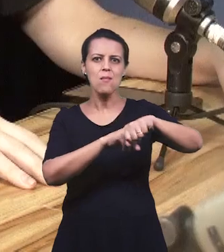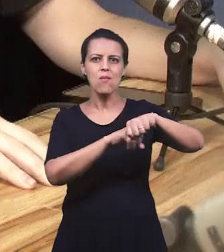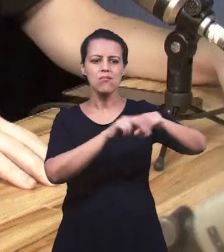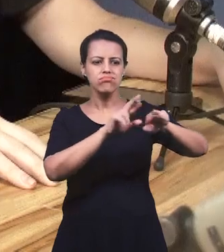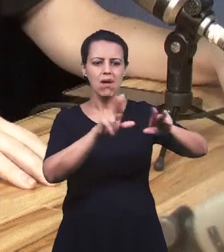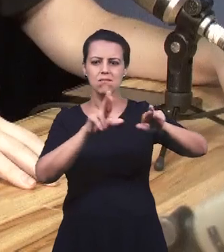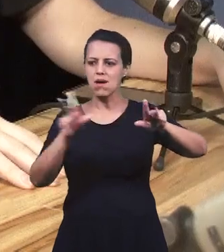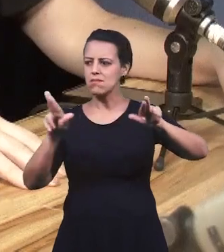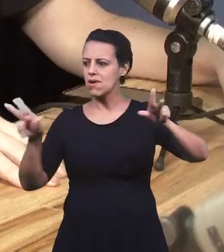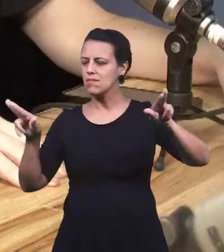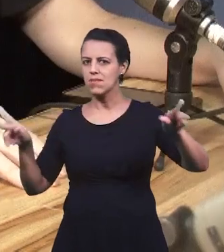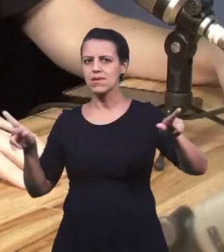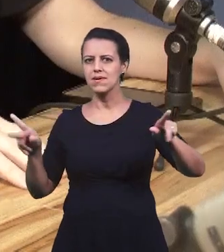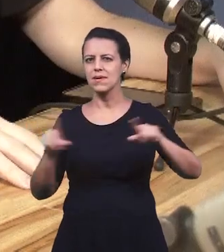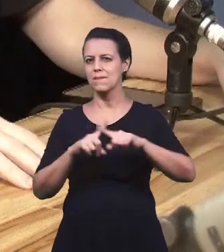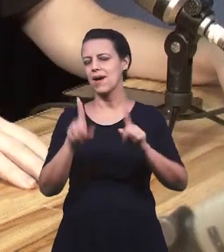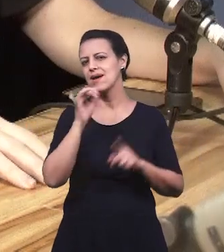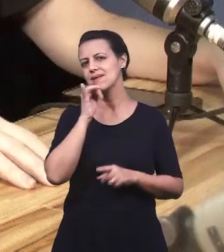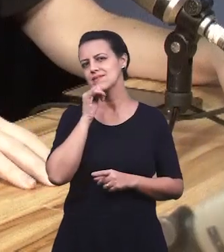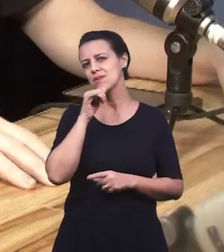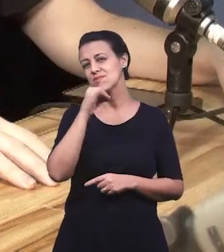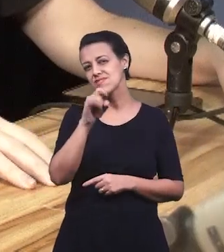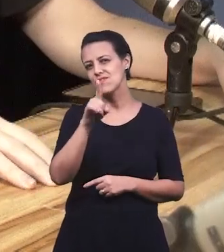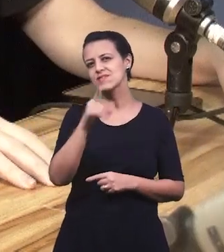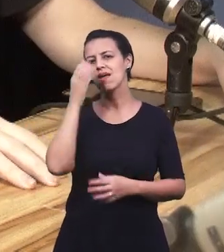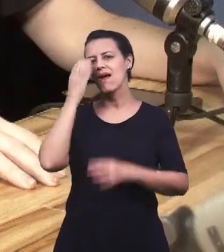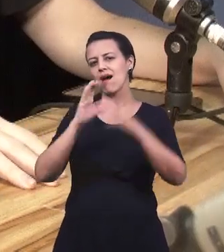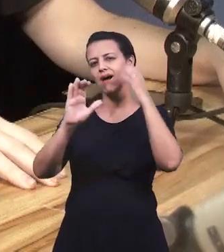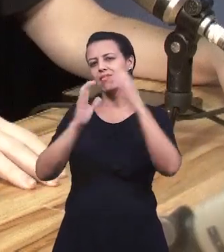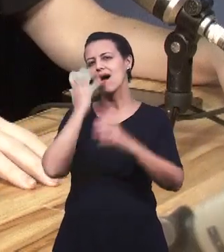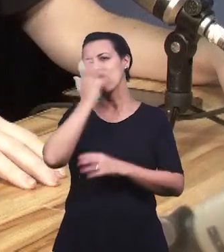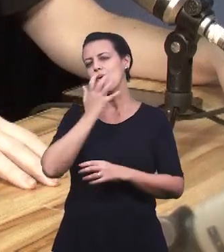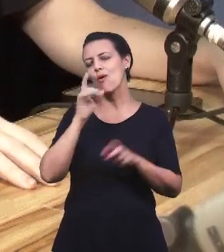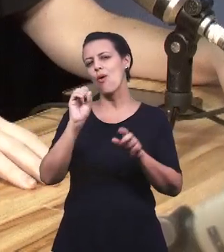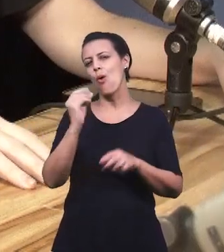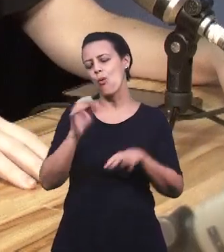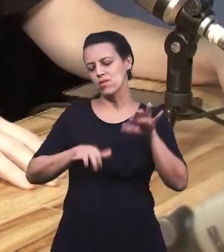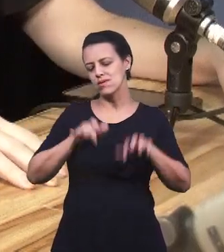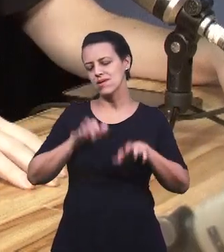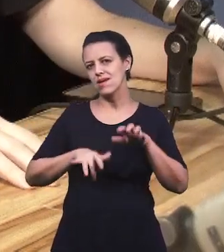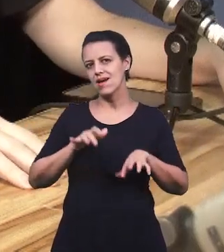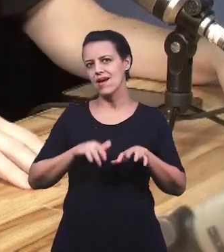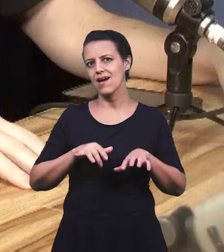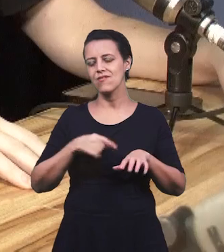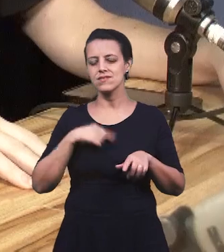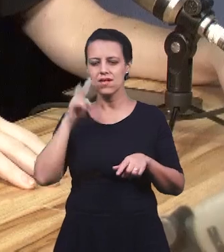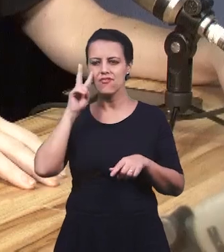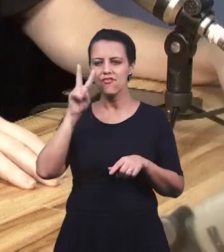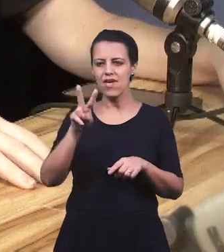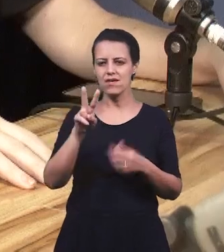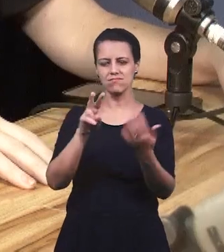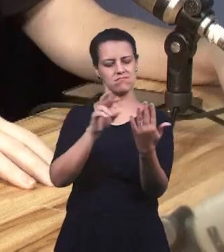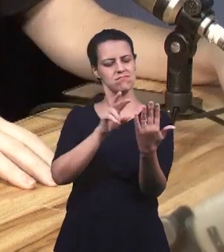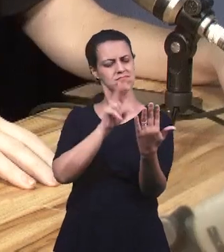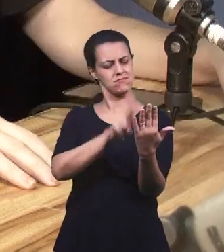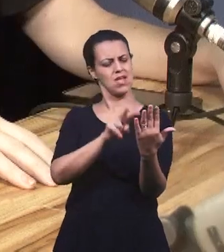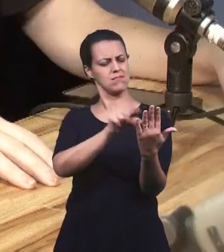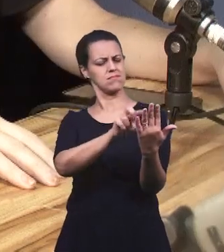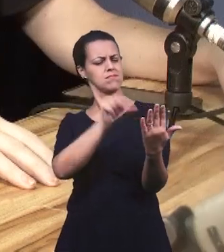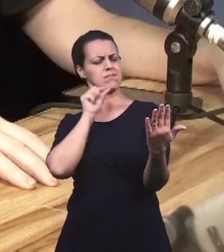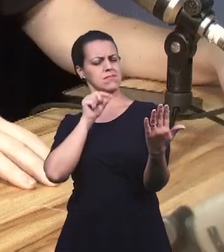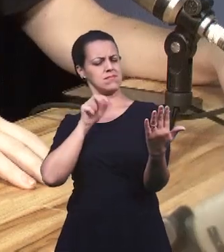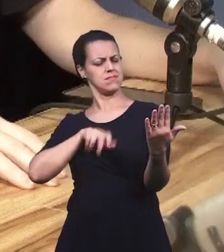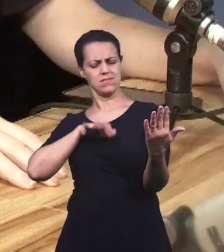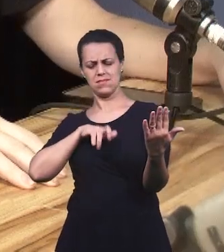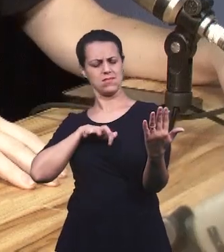quando você está tocando um louvor, quando você está cantando, você faz tudo ao mesmo tempo. Você está lendo a letra, você está tocando um violão, você está cantando,